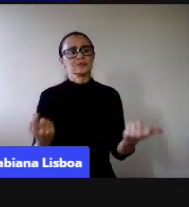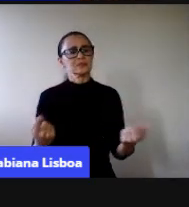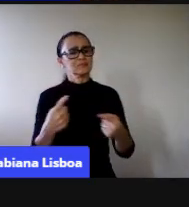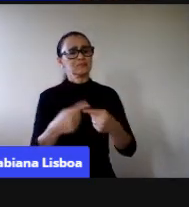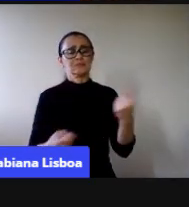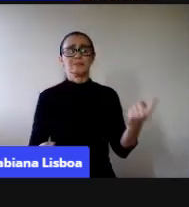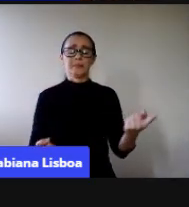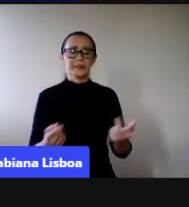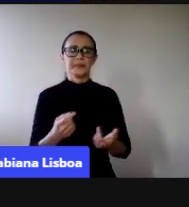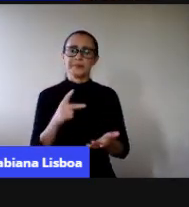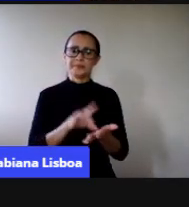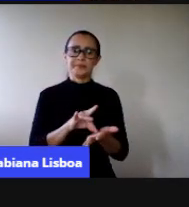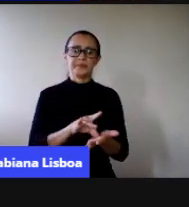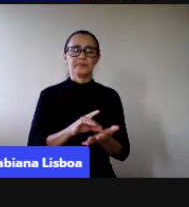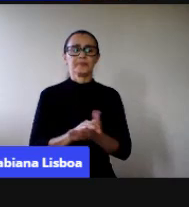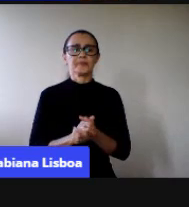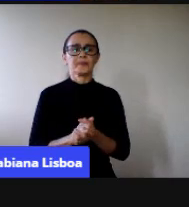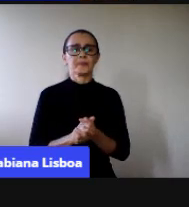Próximo.